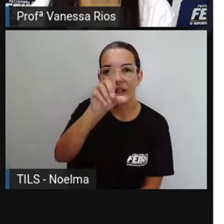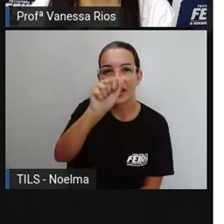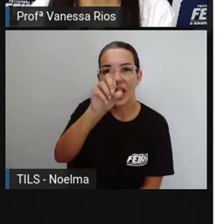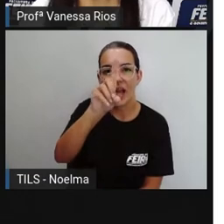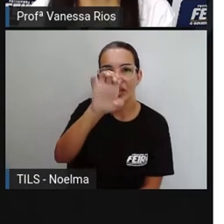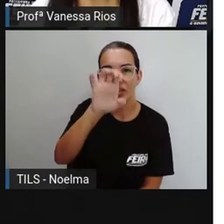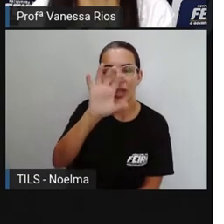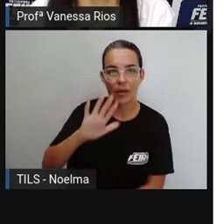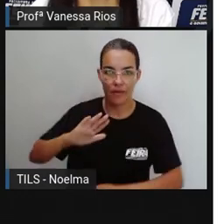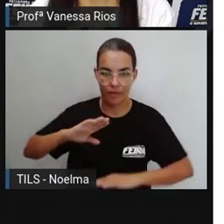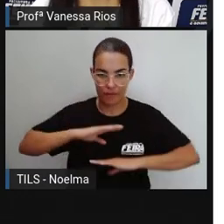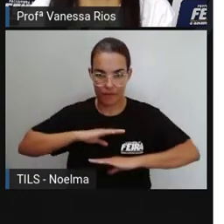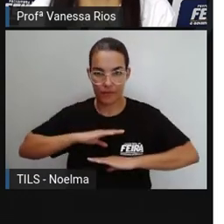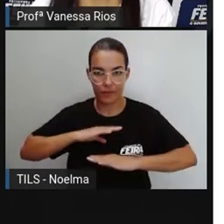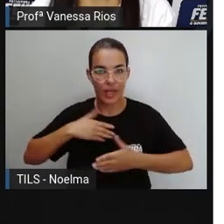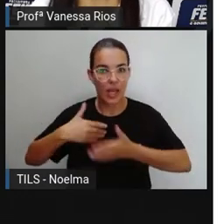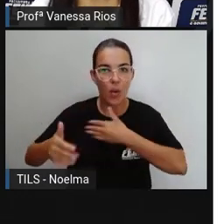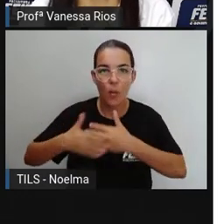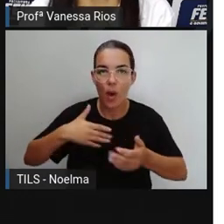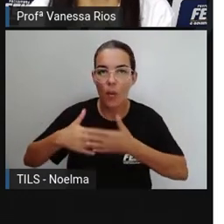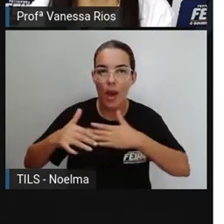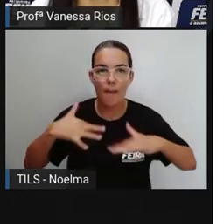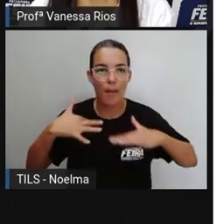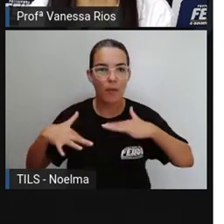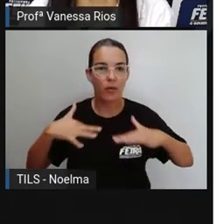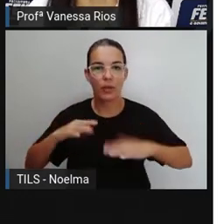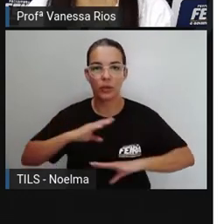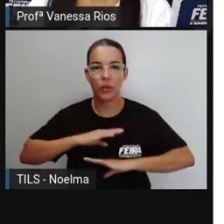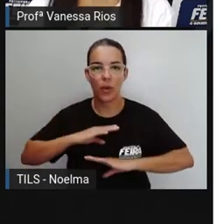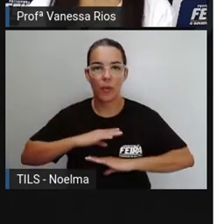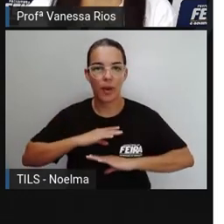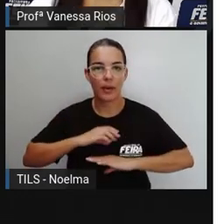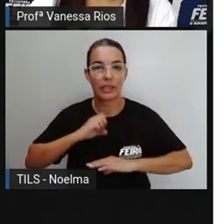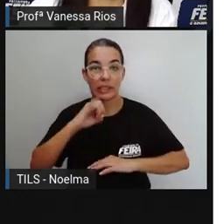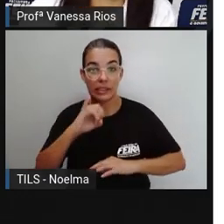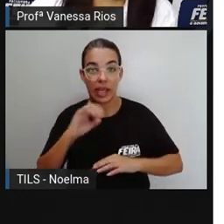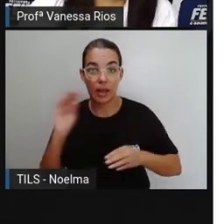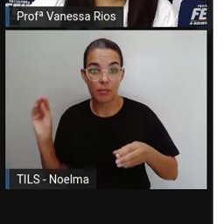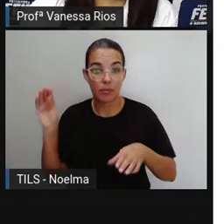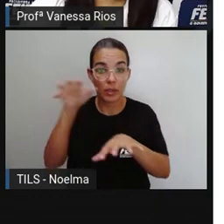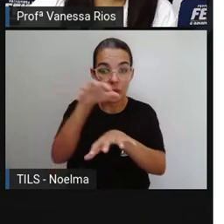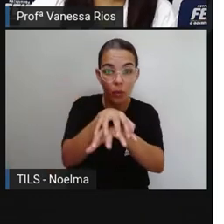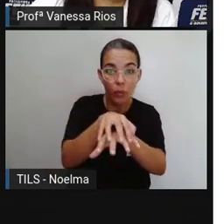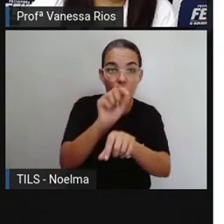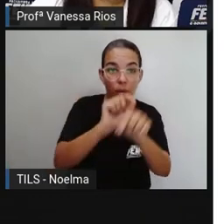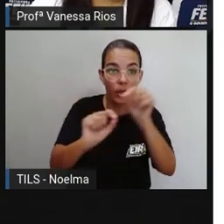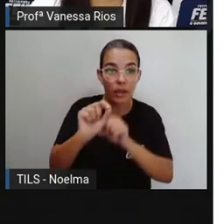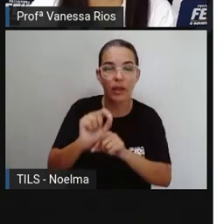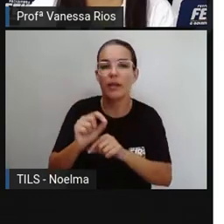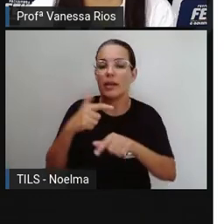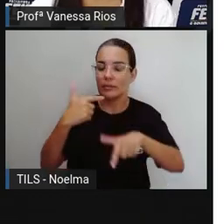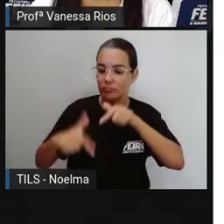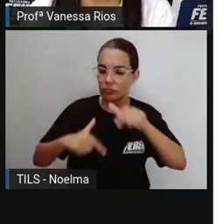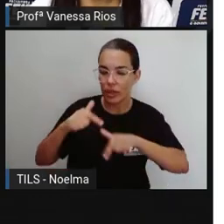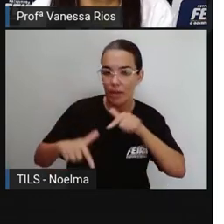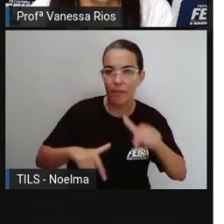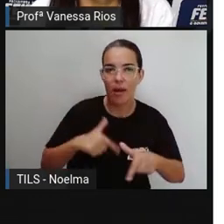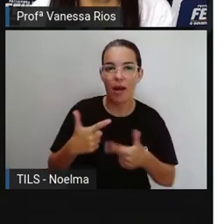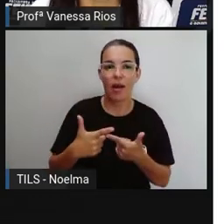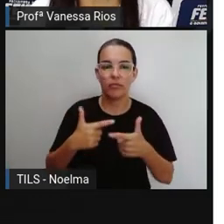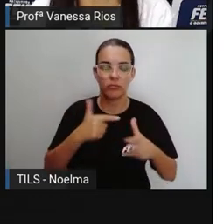músculos que requeram gasto de energia. Isso inclui as atividades feitas durante o trabalho,